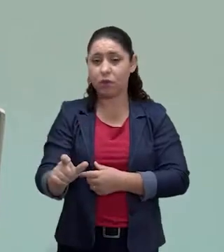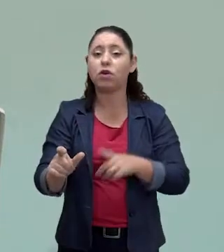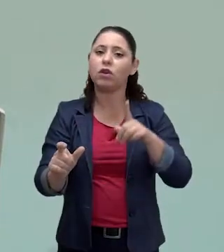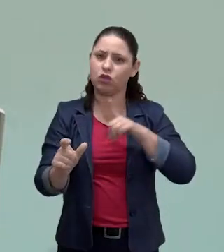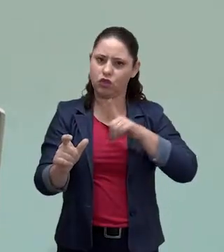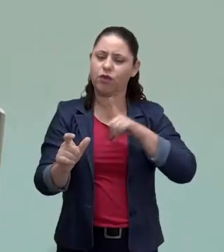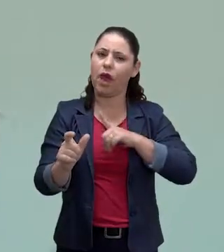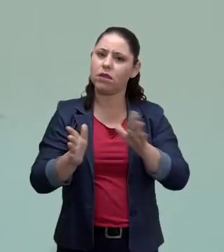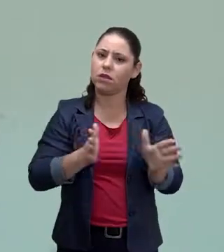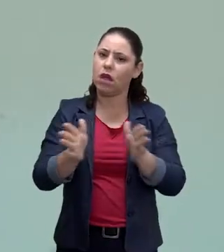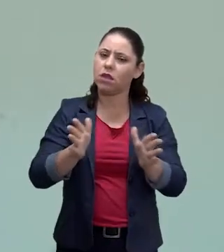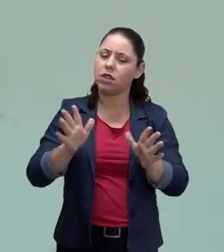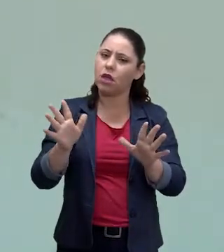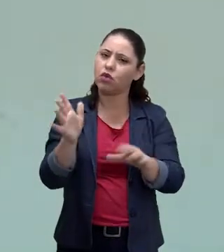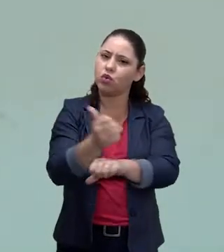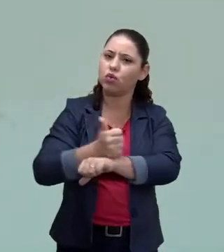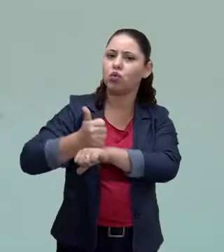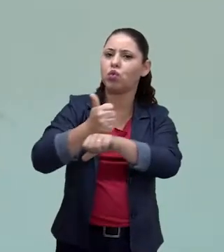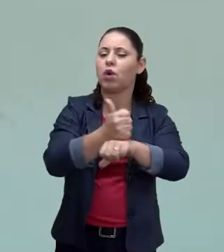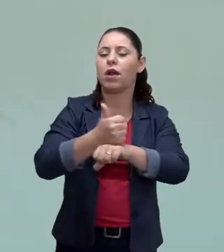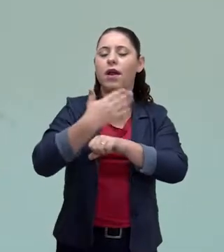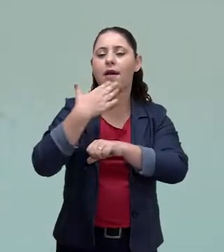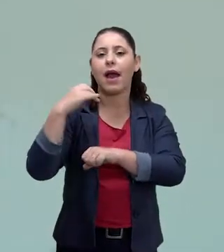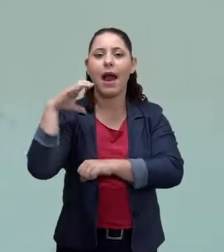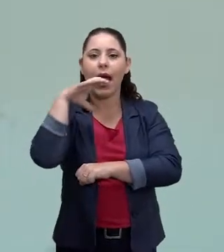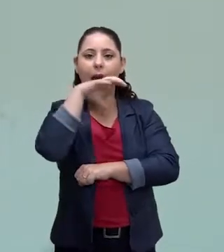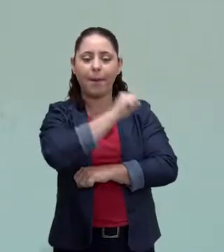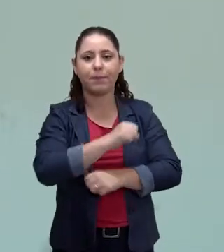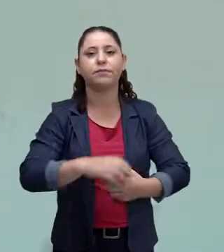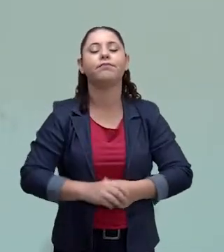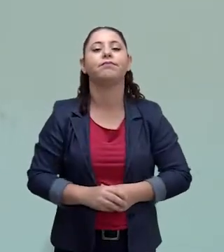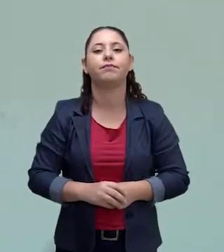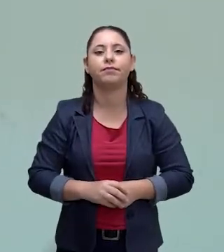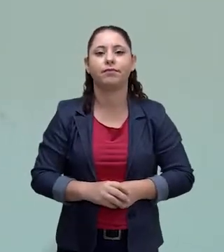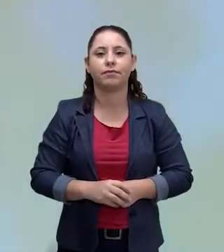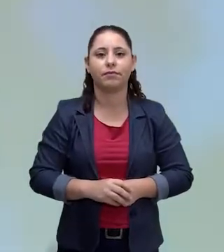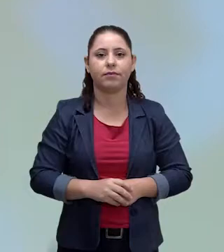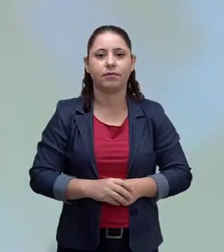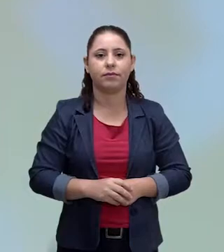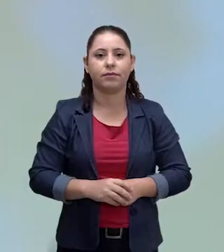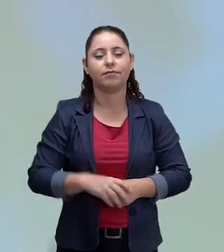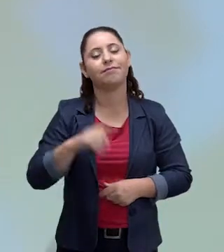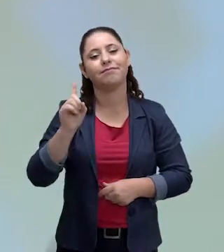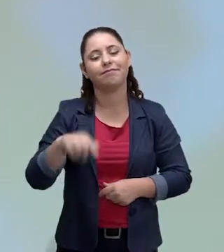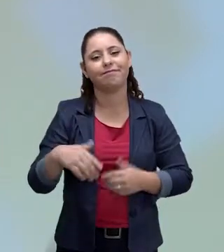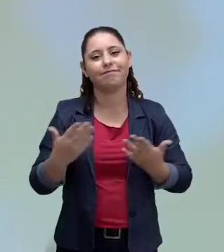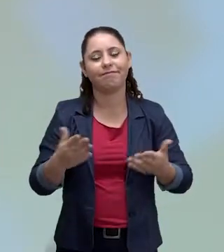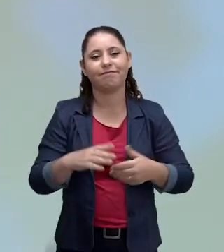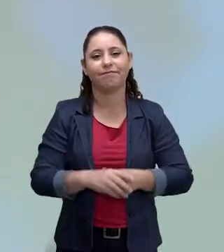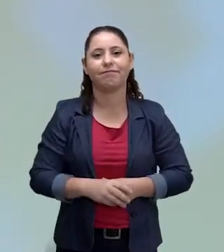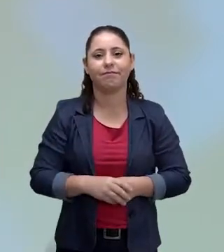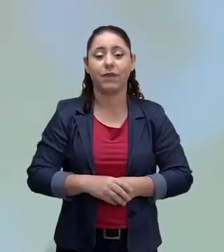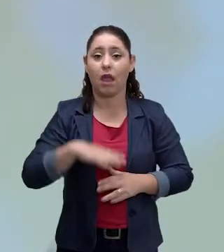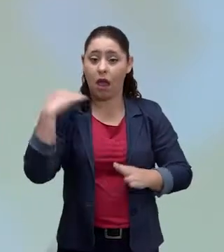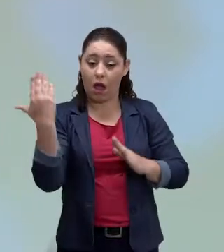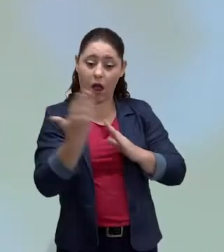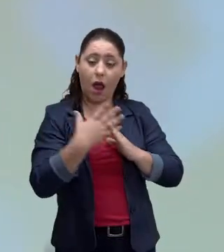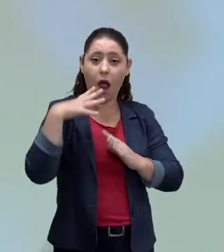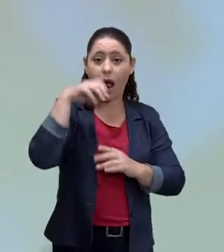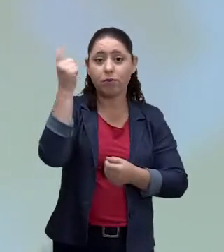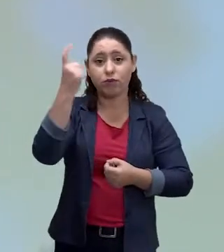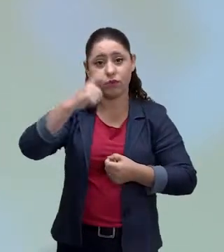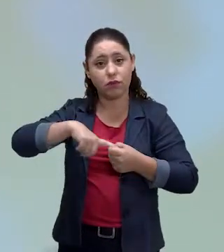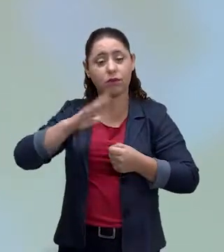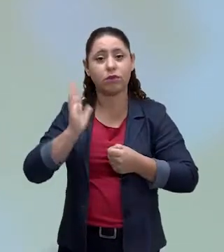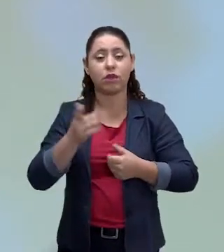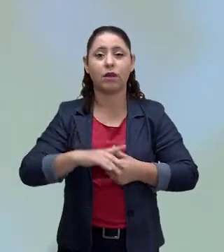pessoas tivessem um acesso de qualidade e mais rápido, mais efetivo. É isso aí. Bom, vamos para um rápido